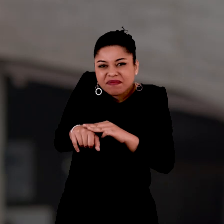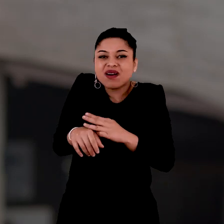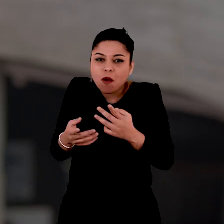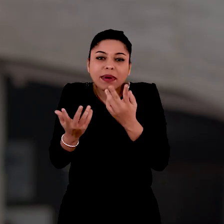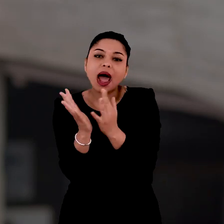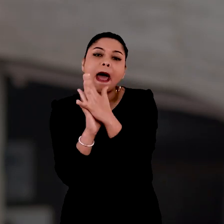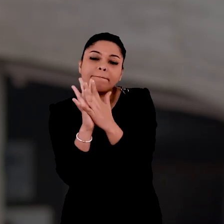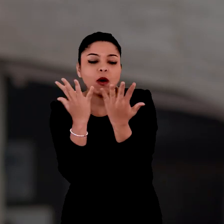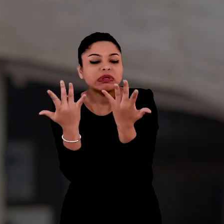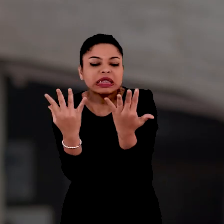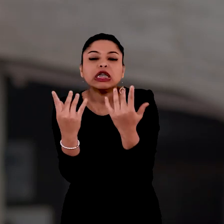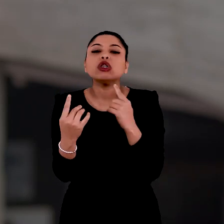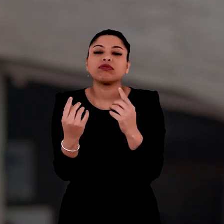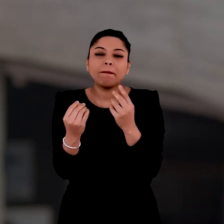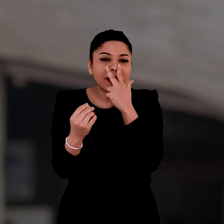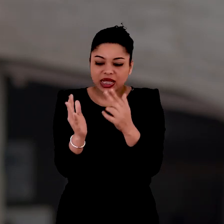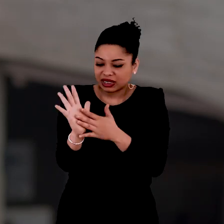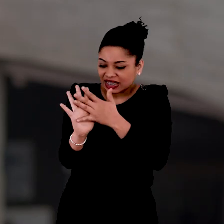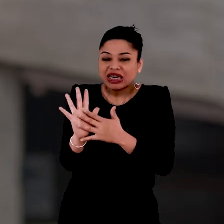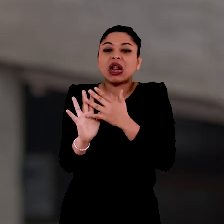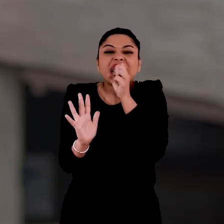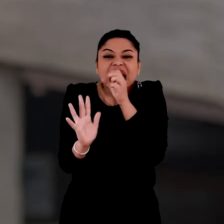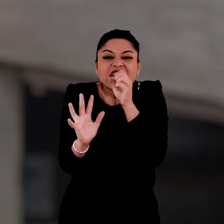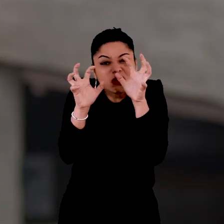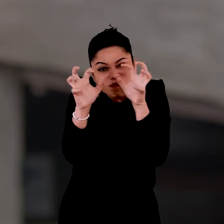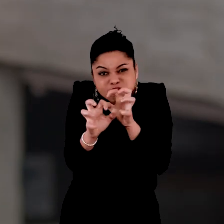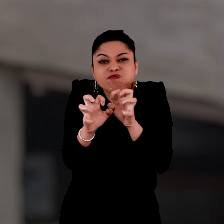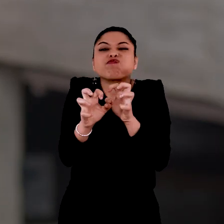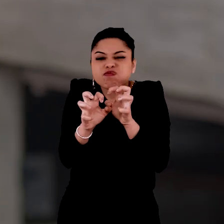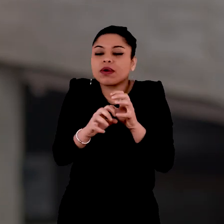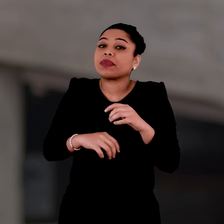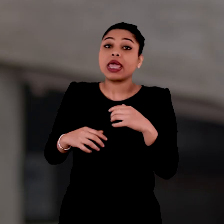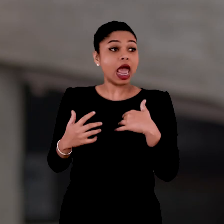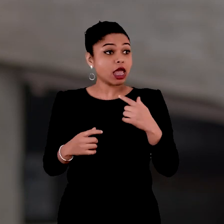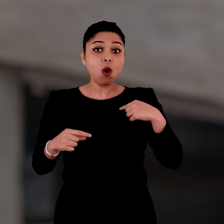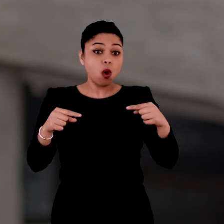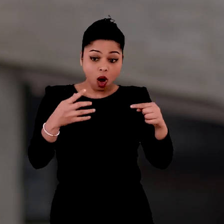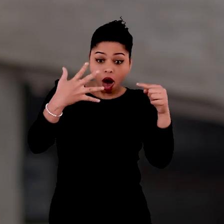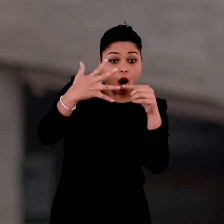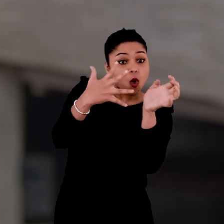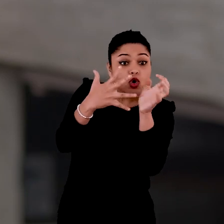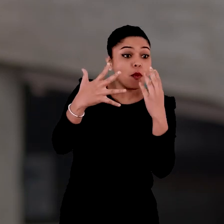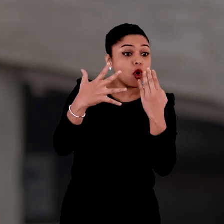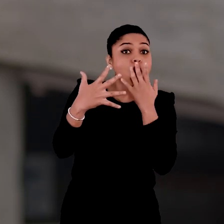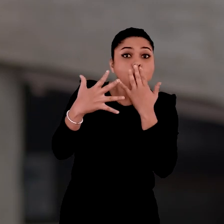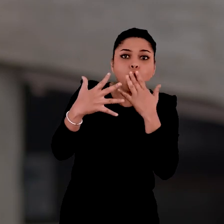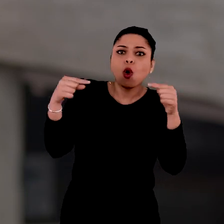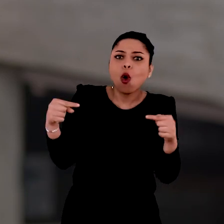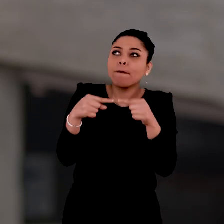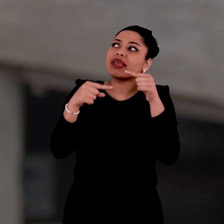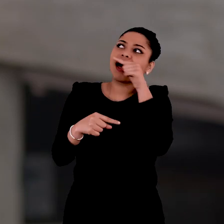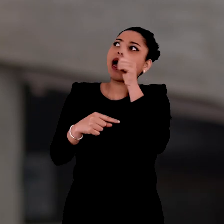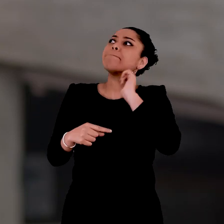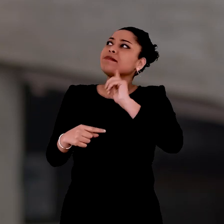uma coisa tão importante nesse empreendimento, eu fiquei super feliz. Esses 10 selecionados são projetos muito bons, então ficar entre os